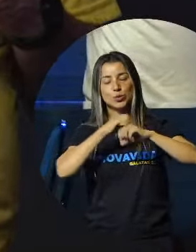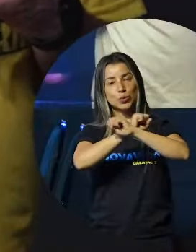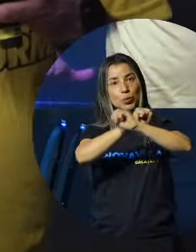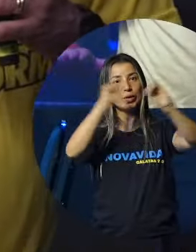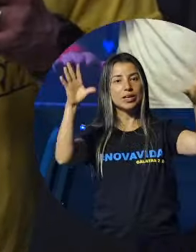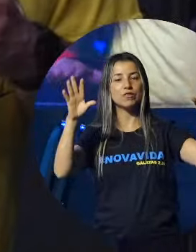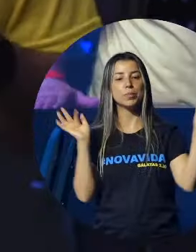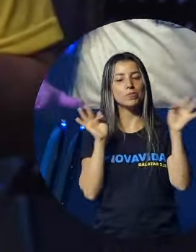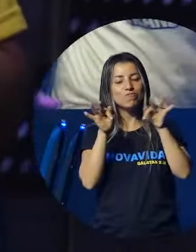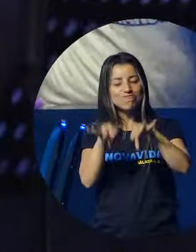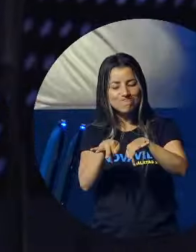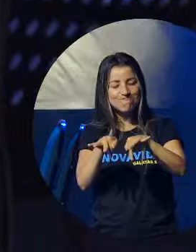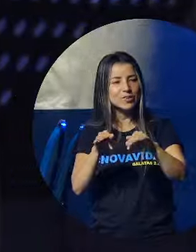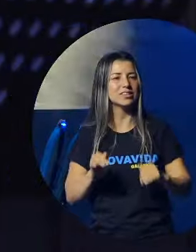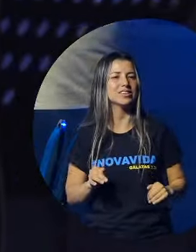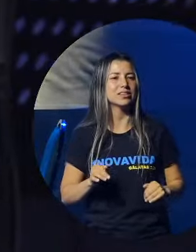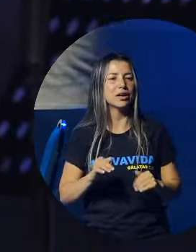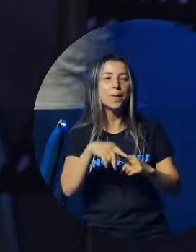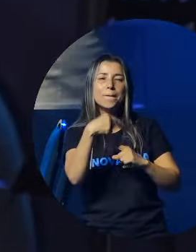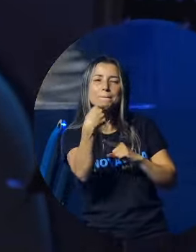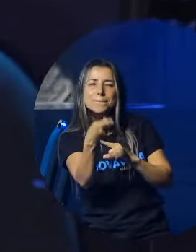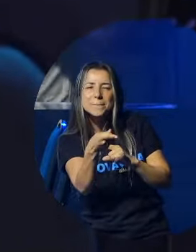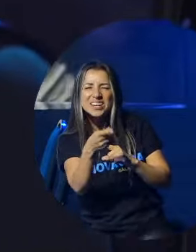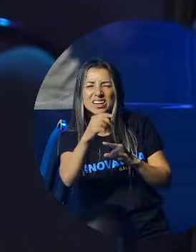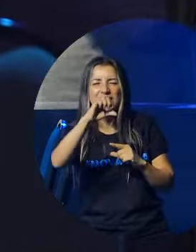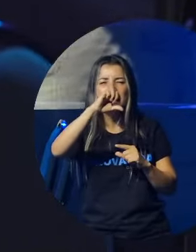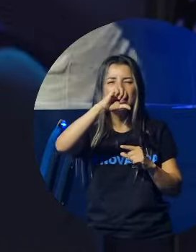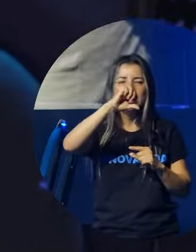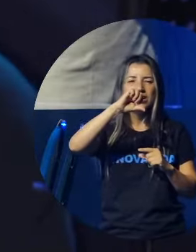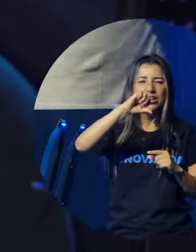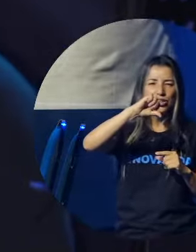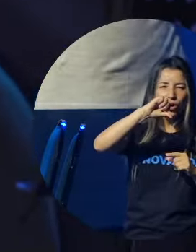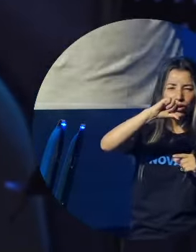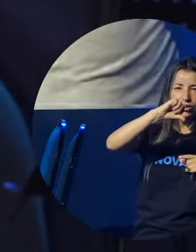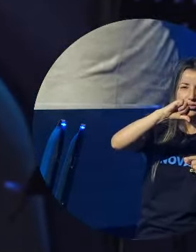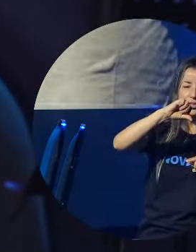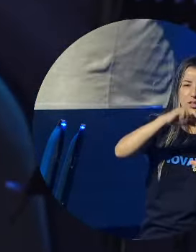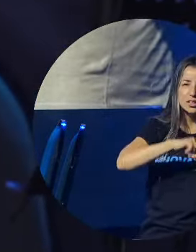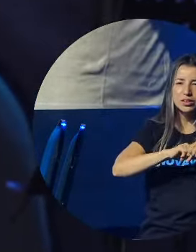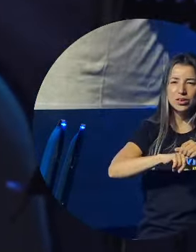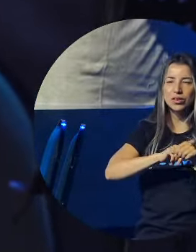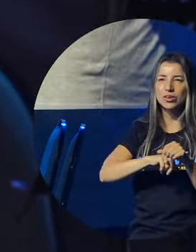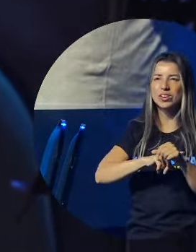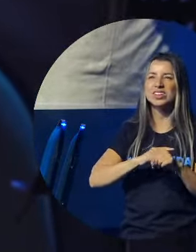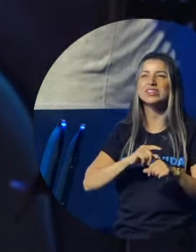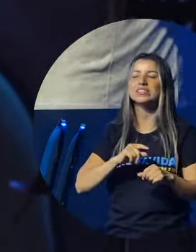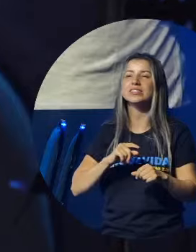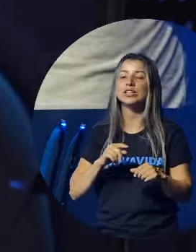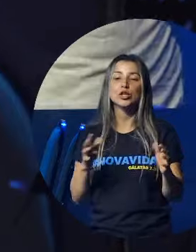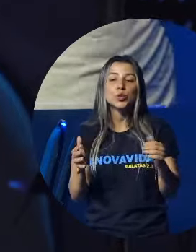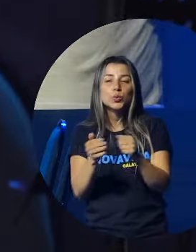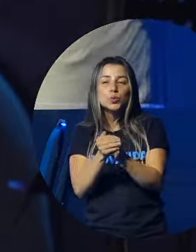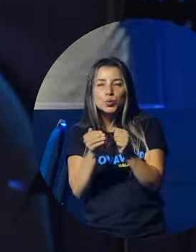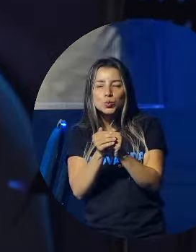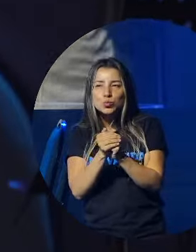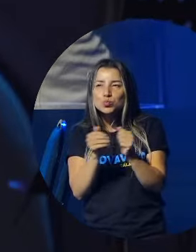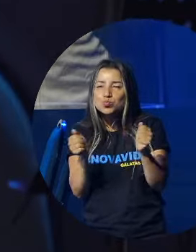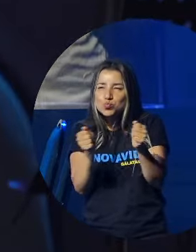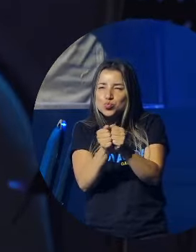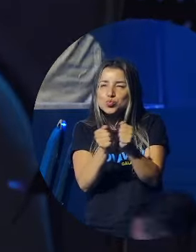9 horas, presidente. 8:30 amanhã, 8:30 neste auditório. estaremos juntos, batistas brasileiros.